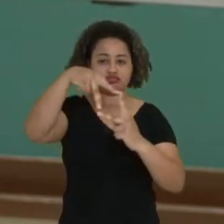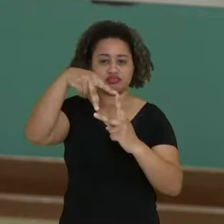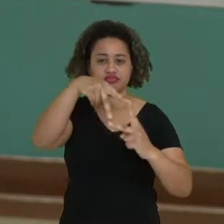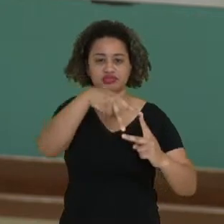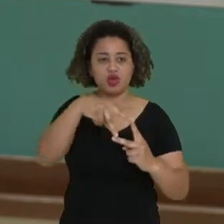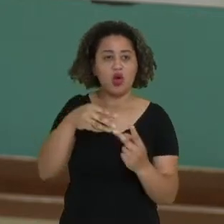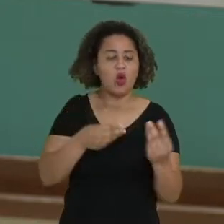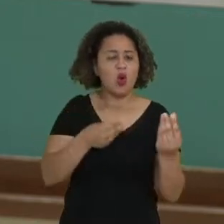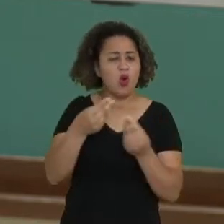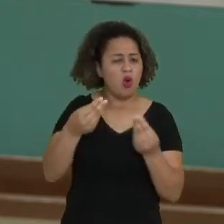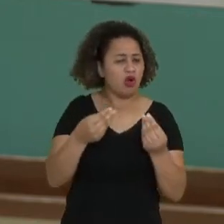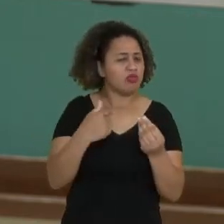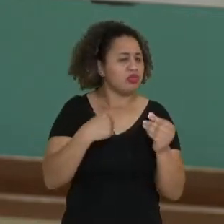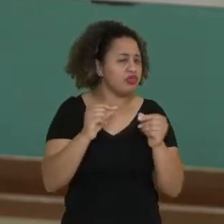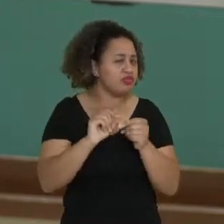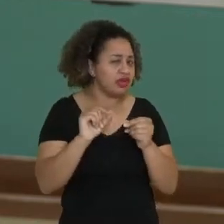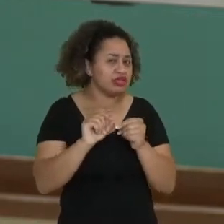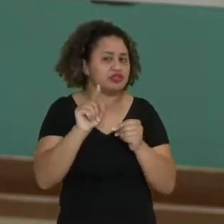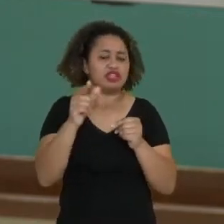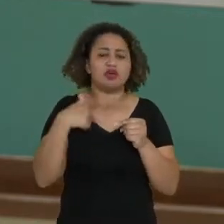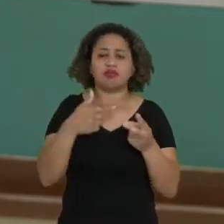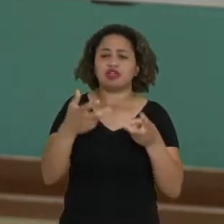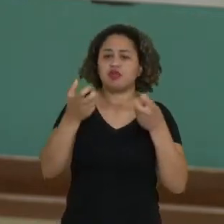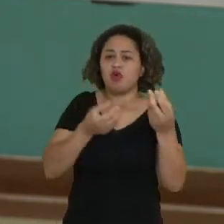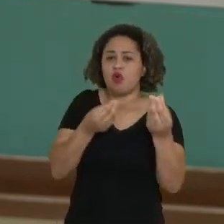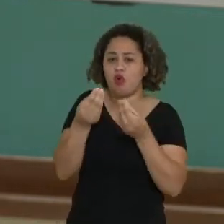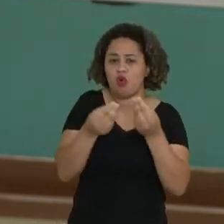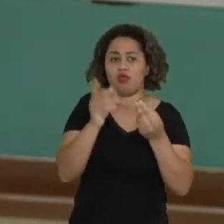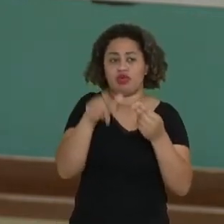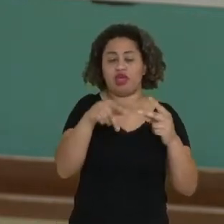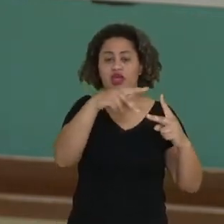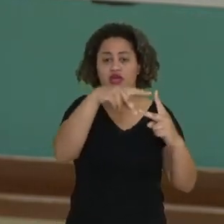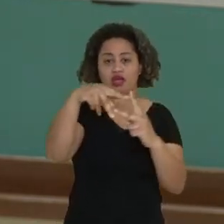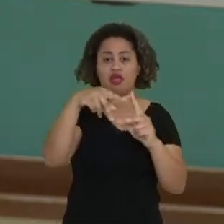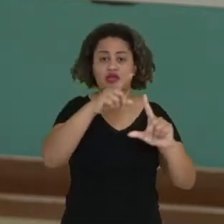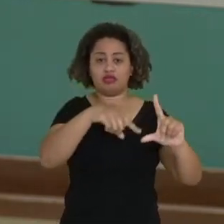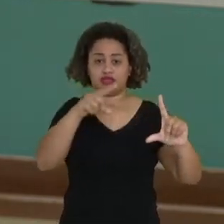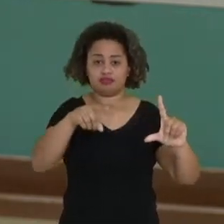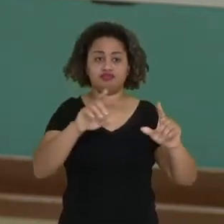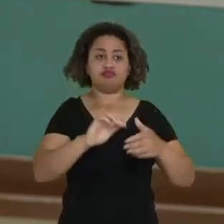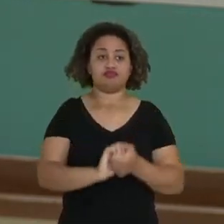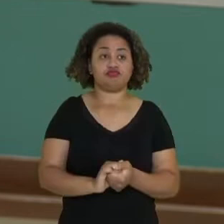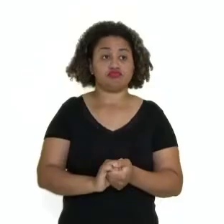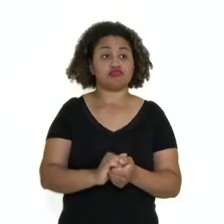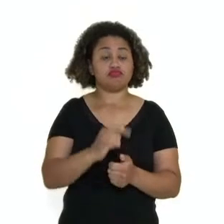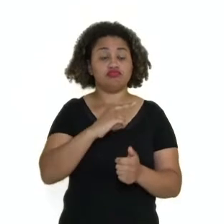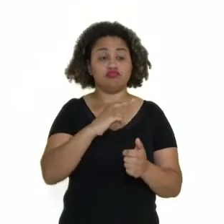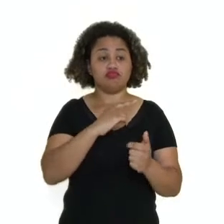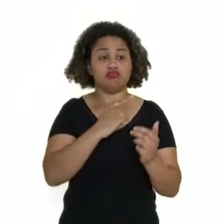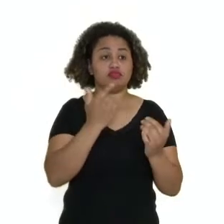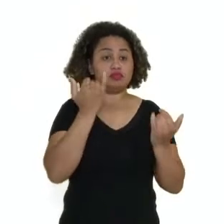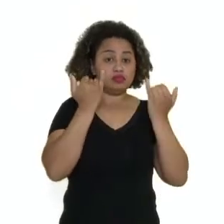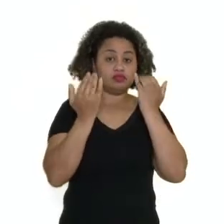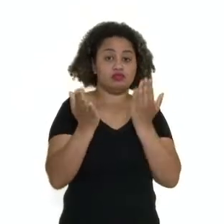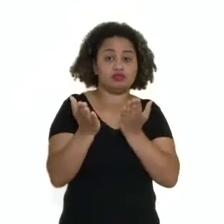ele é formado? Você já se deu conta de como é a formação do gráfico? Então, vamos ver. Dados,